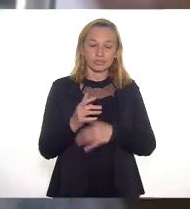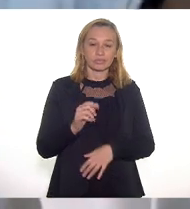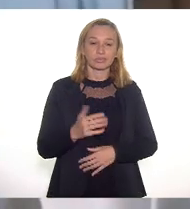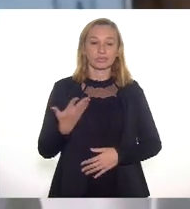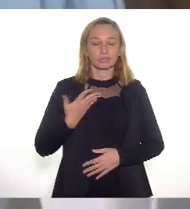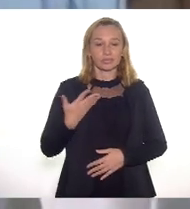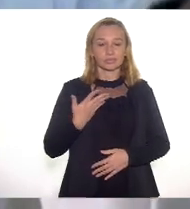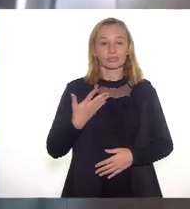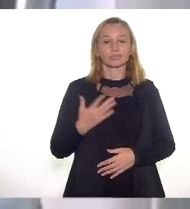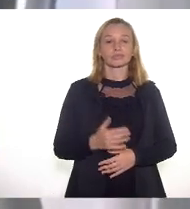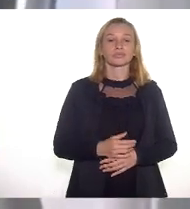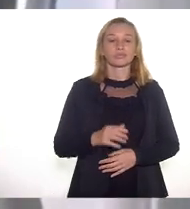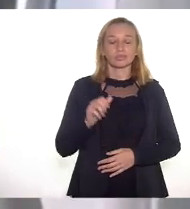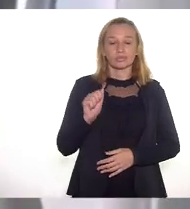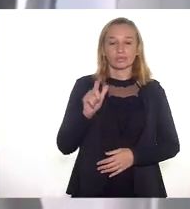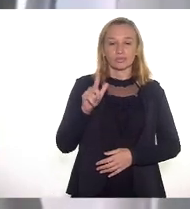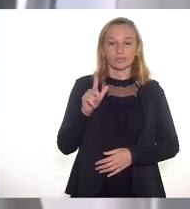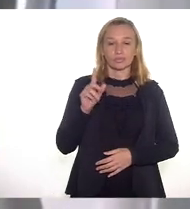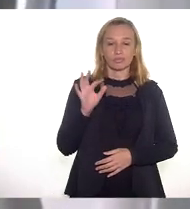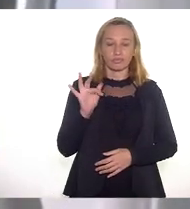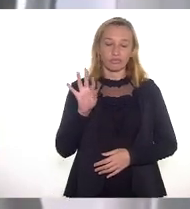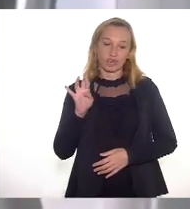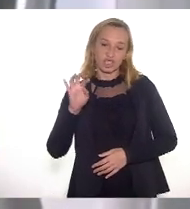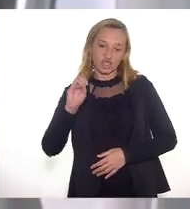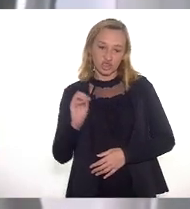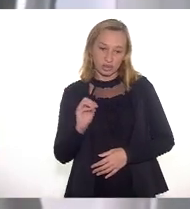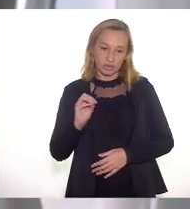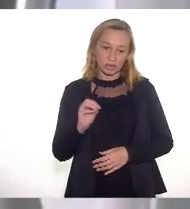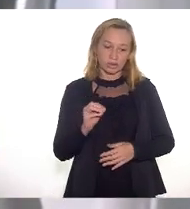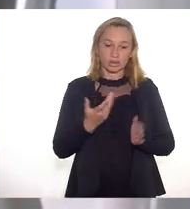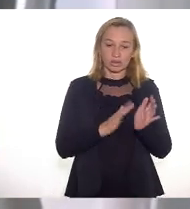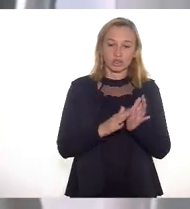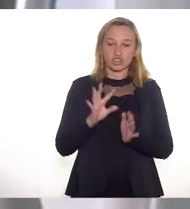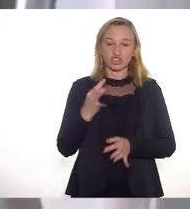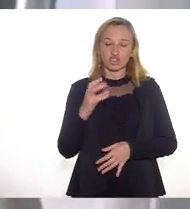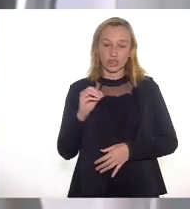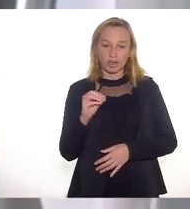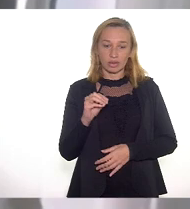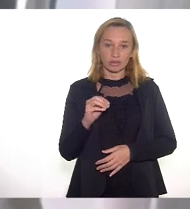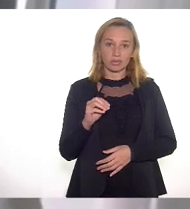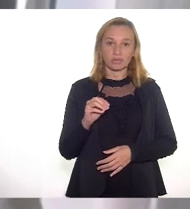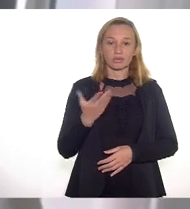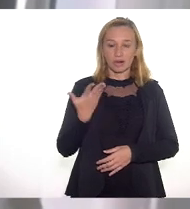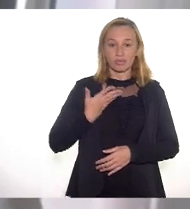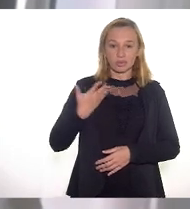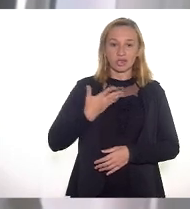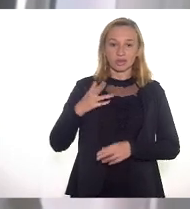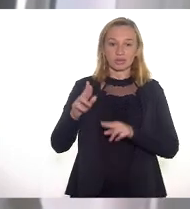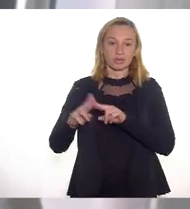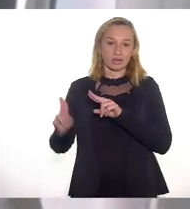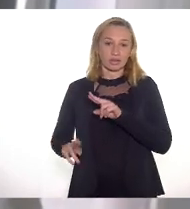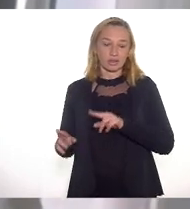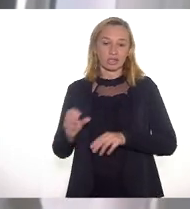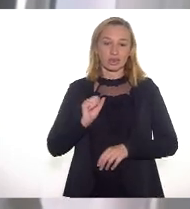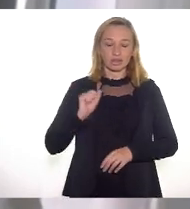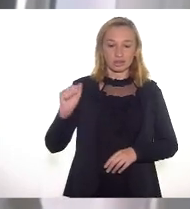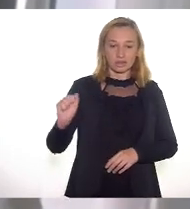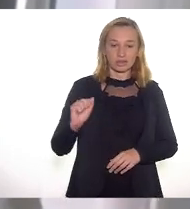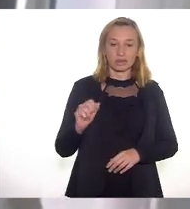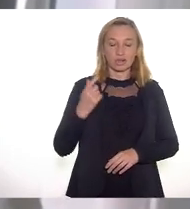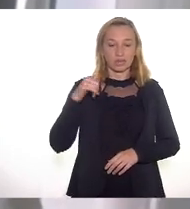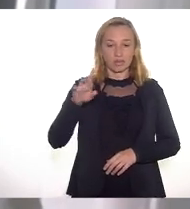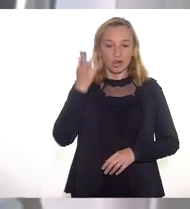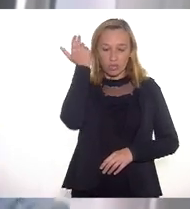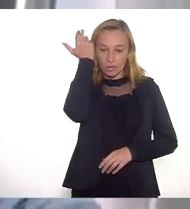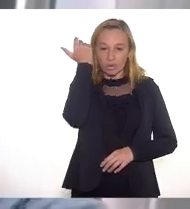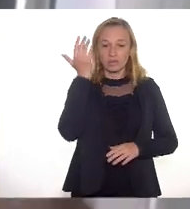e falecido e saudoso Alfredinho, essa roda que é animada pelo Tiago Prata, que é nosso colega na Alerj, é assessor do Elimar Coelho